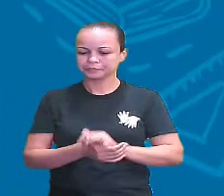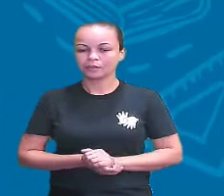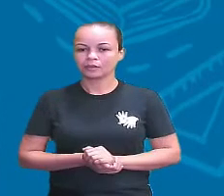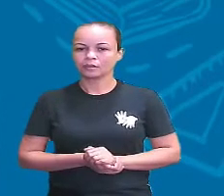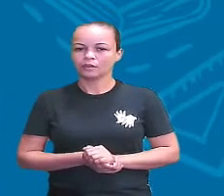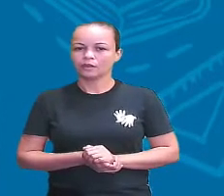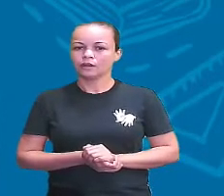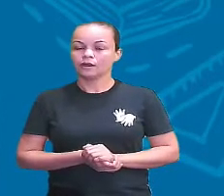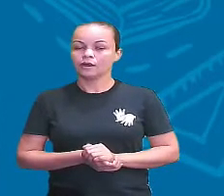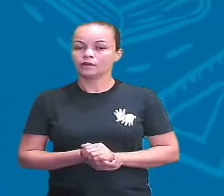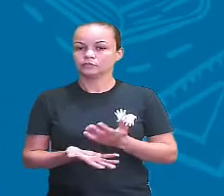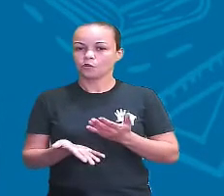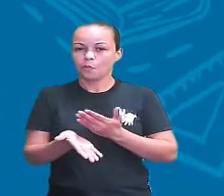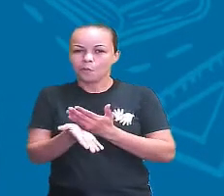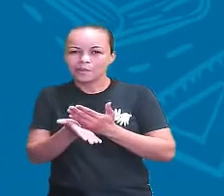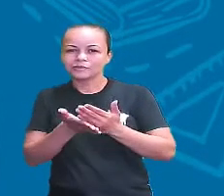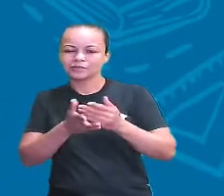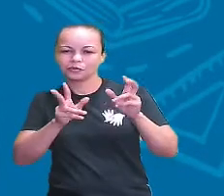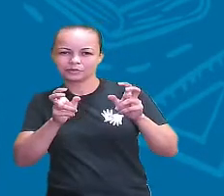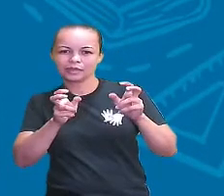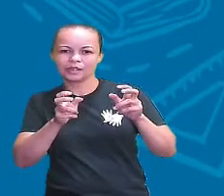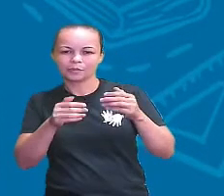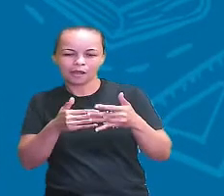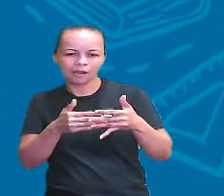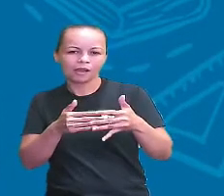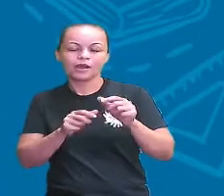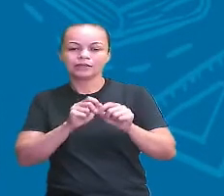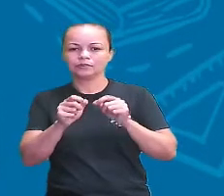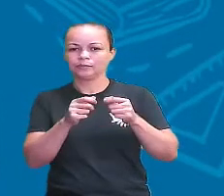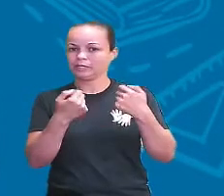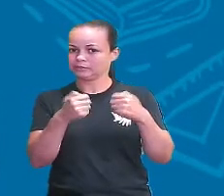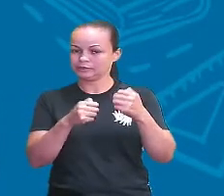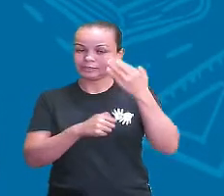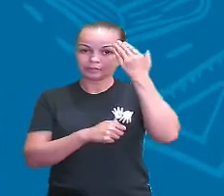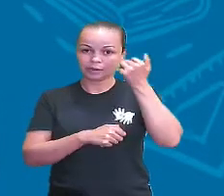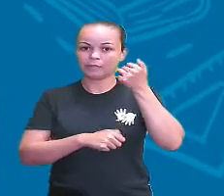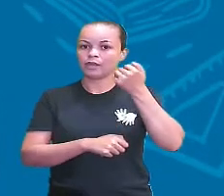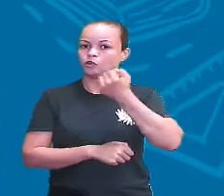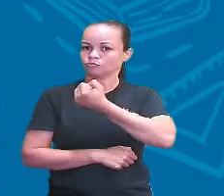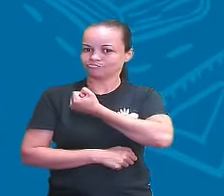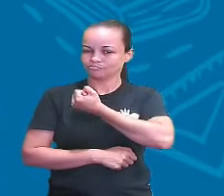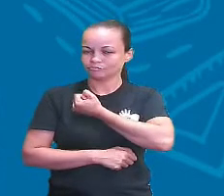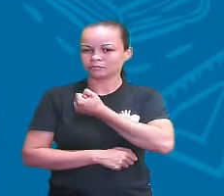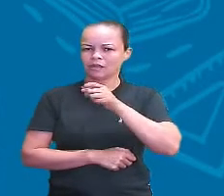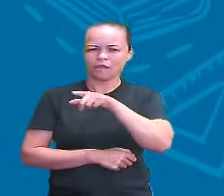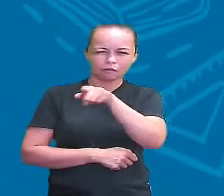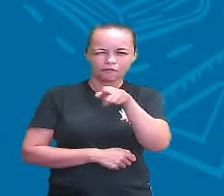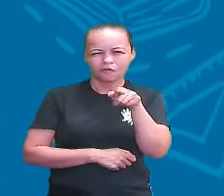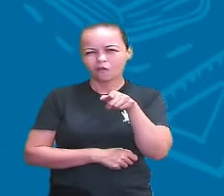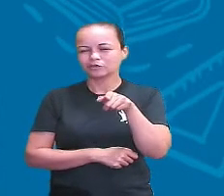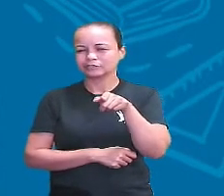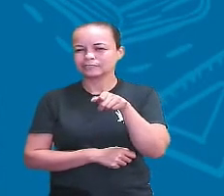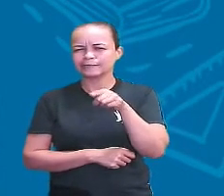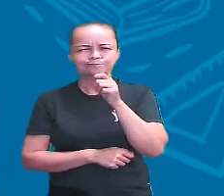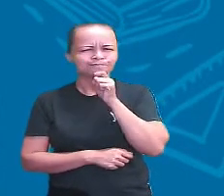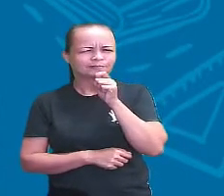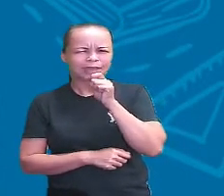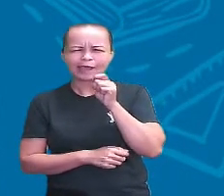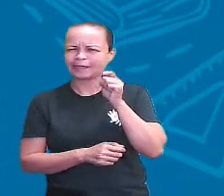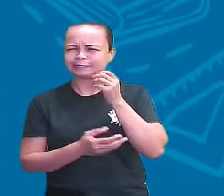começar o assunto de vez, precisa-se saber os números. Então, você que ainda não